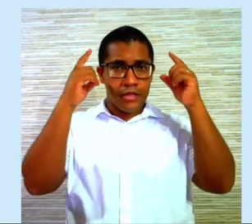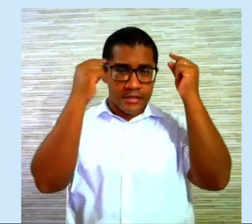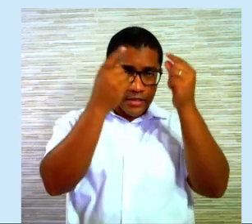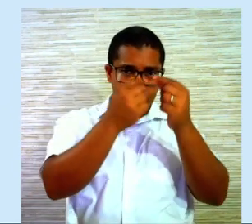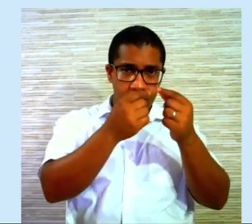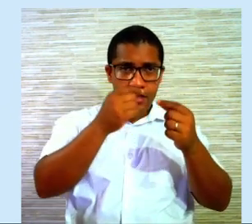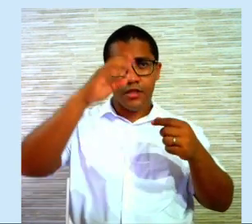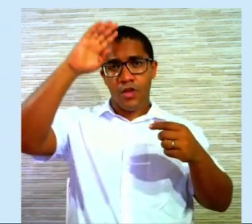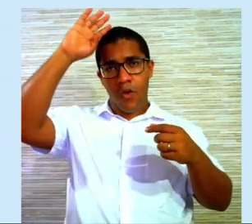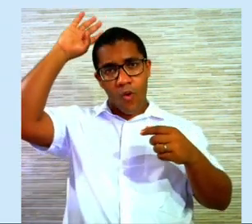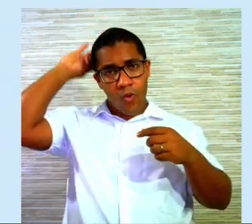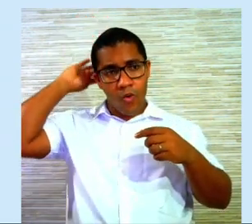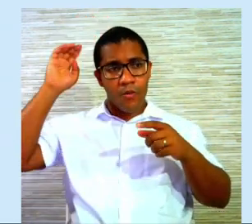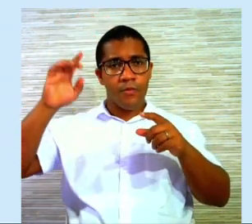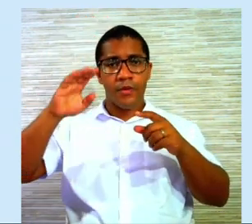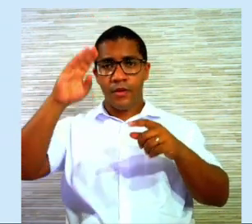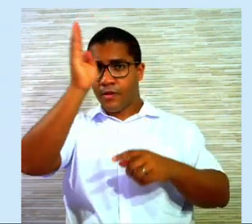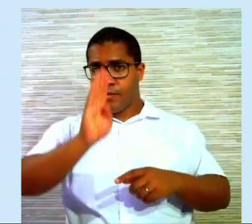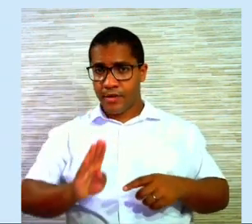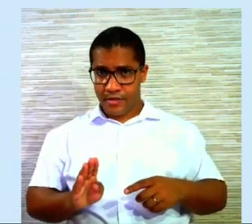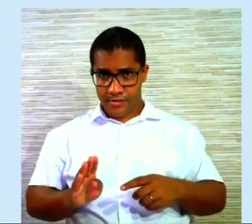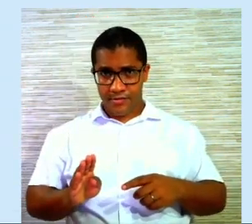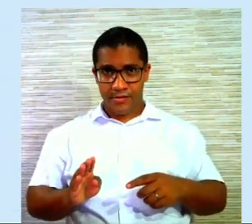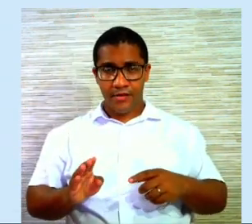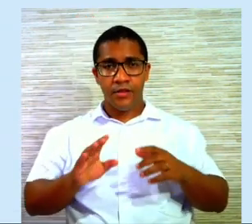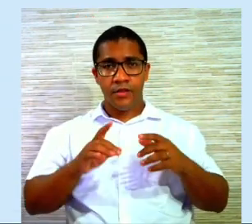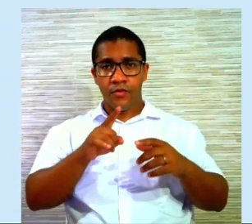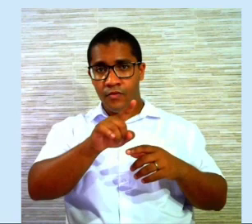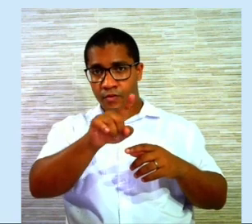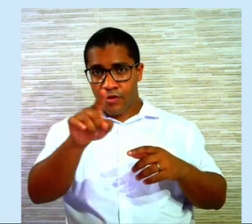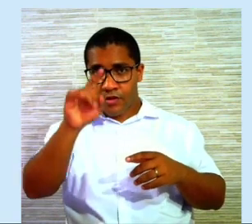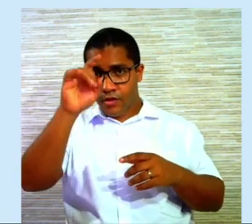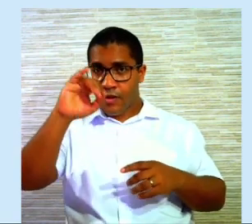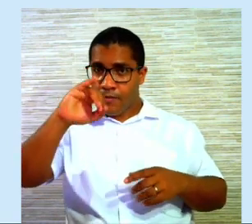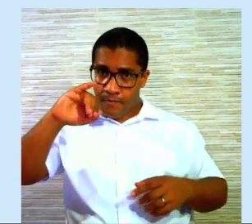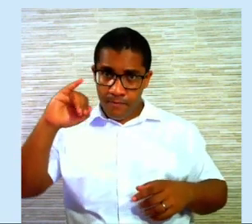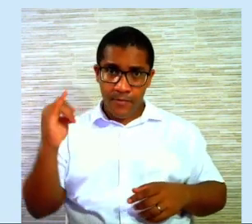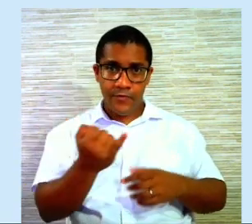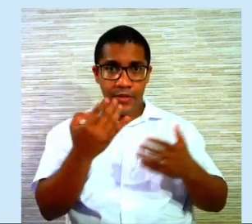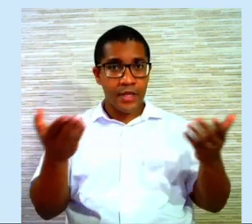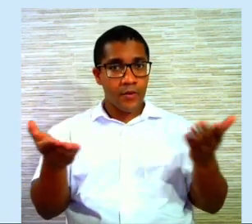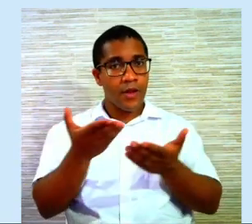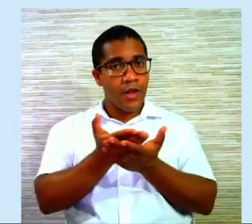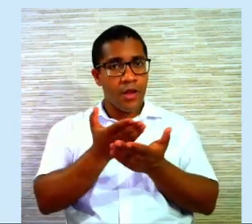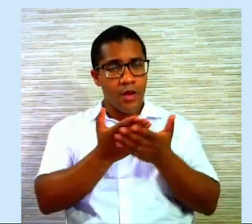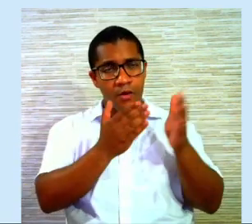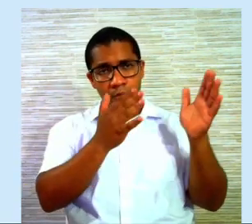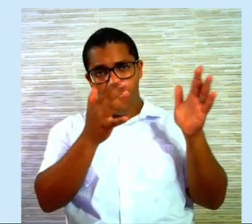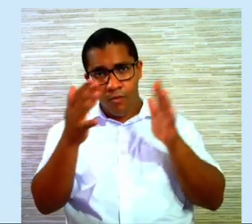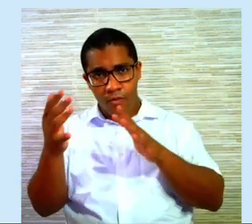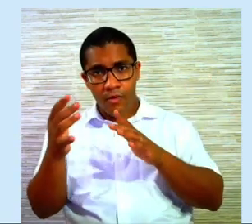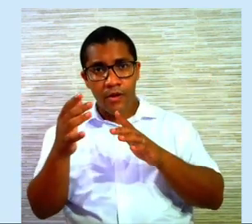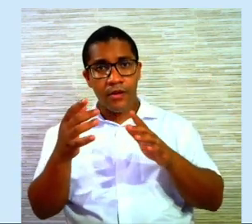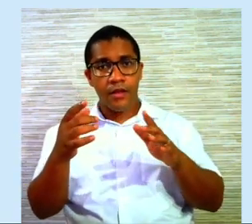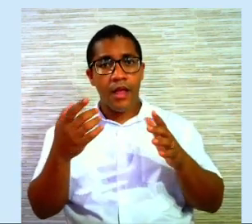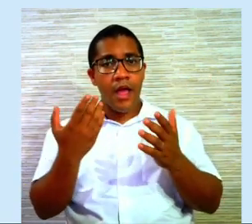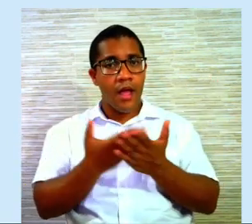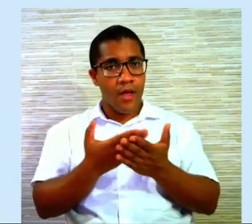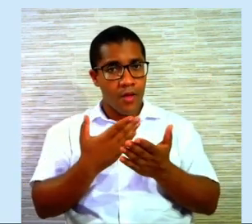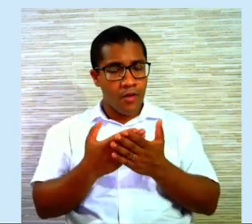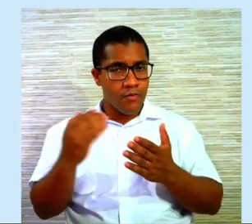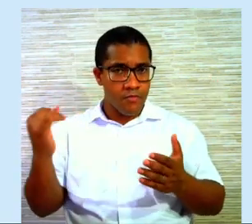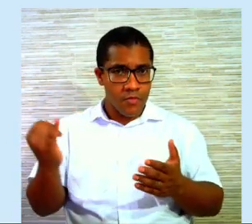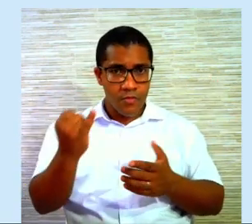na Grécia, lá em Roma e no Brasil. Espero que vocês aproveitem essa aula, que essa aula seja